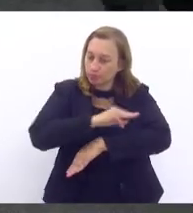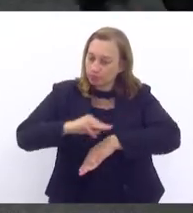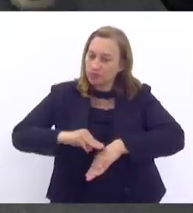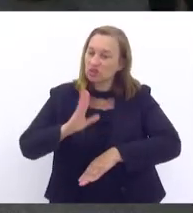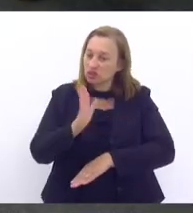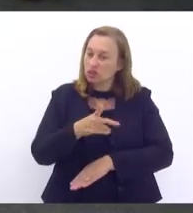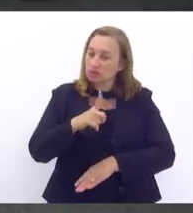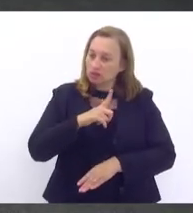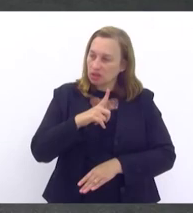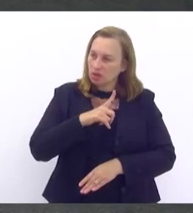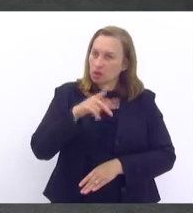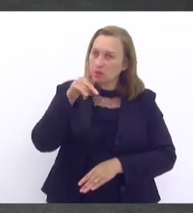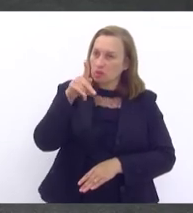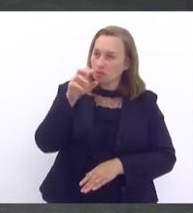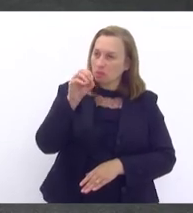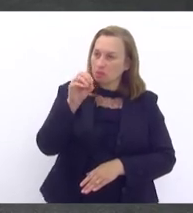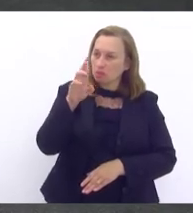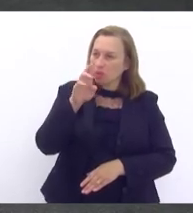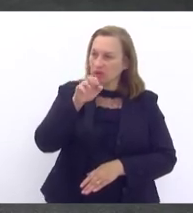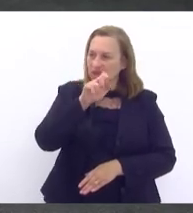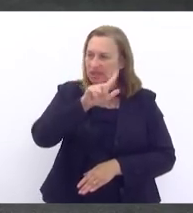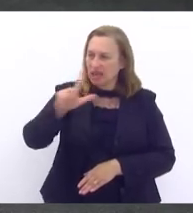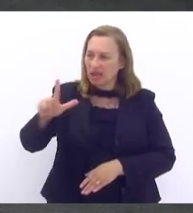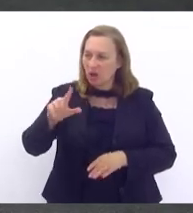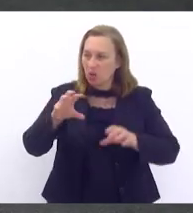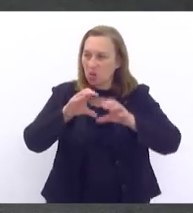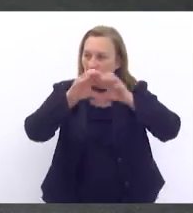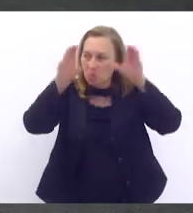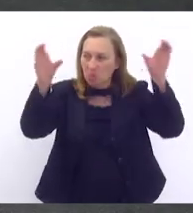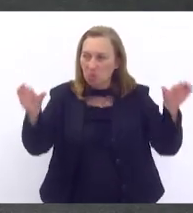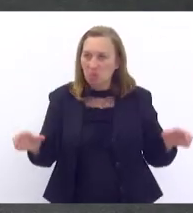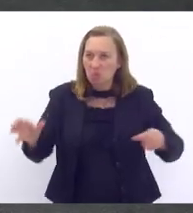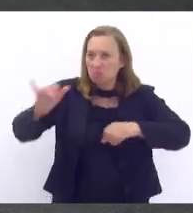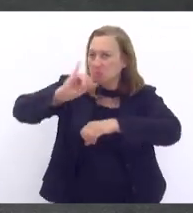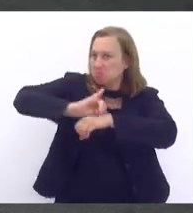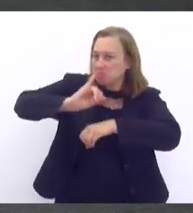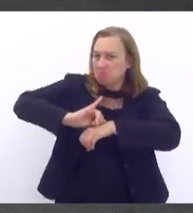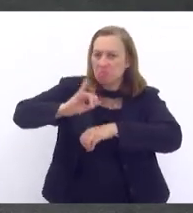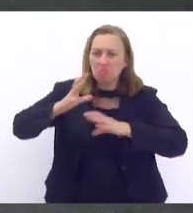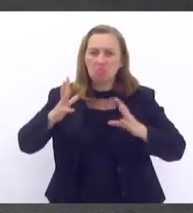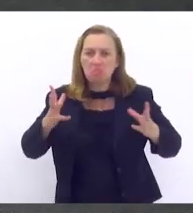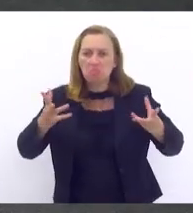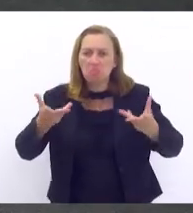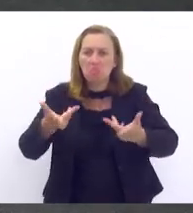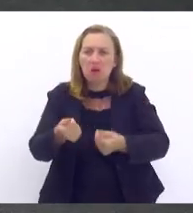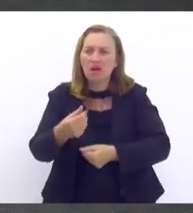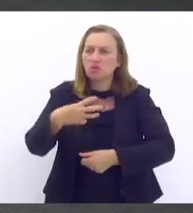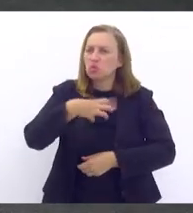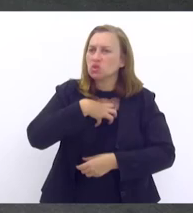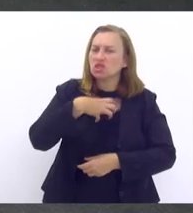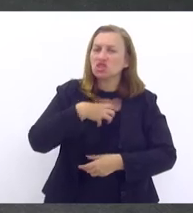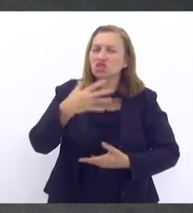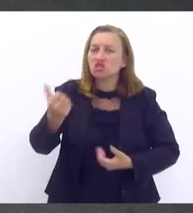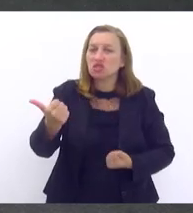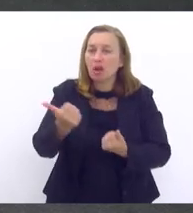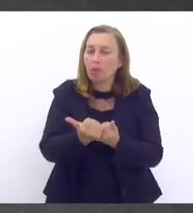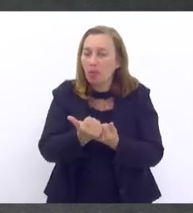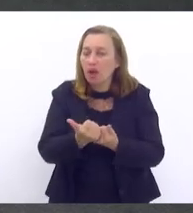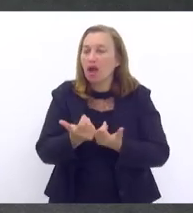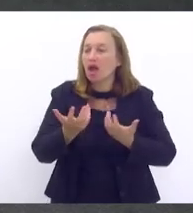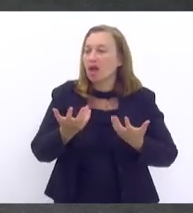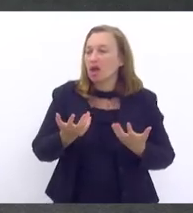portal maravilhoso, Macaé, capital do petróleo. No sentido de colaborar,